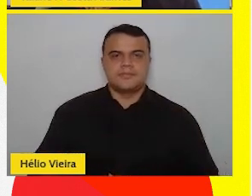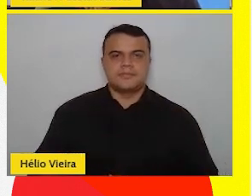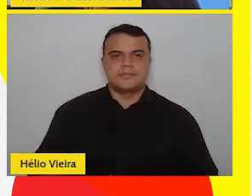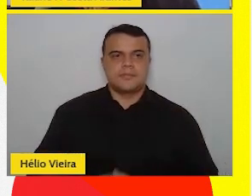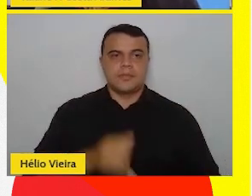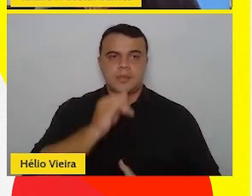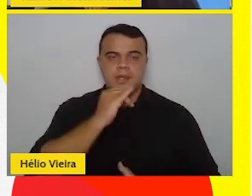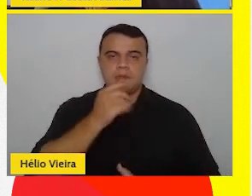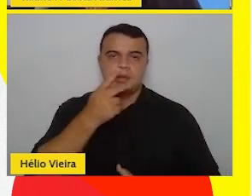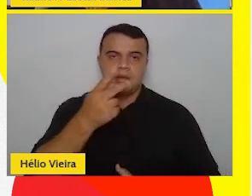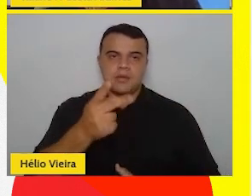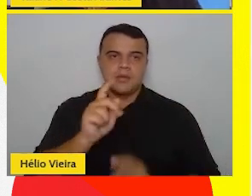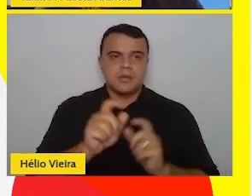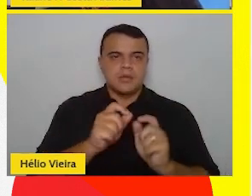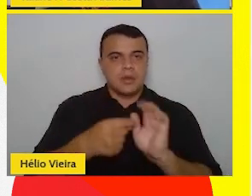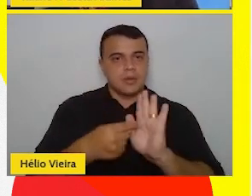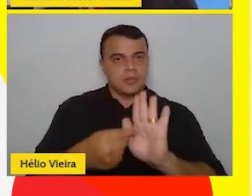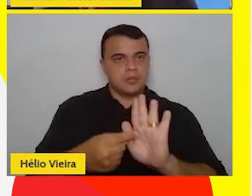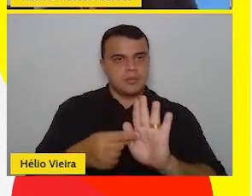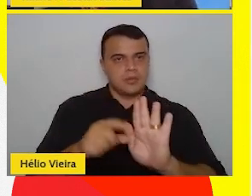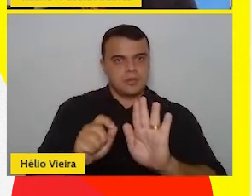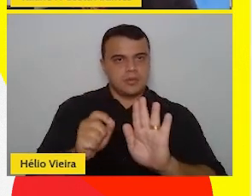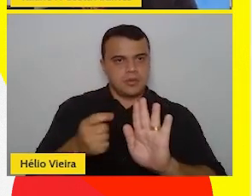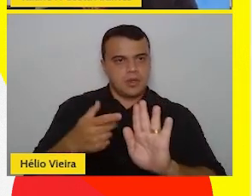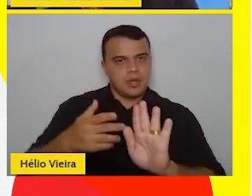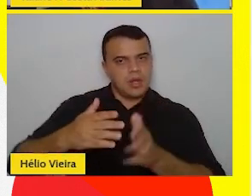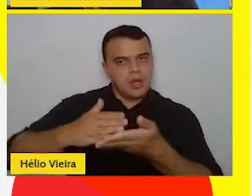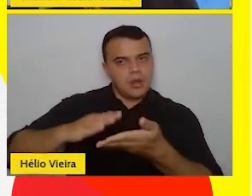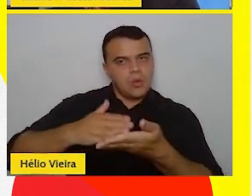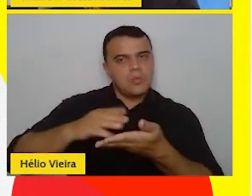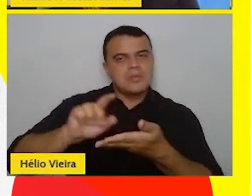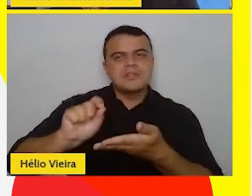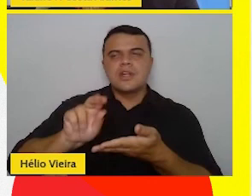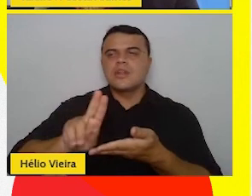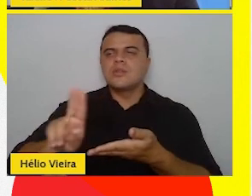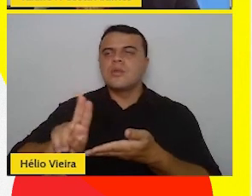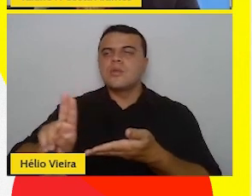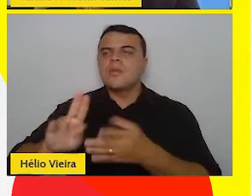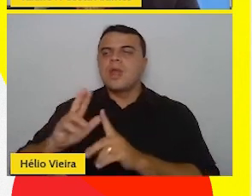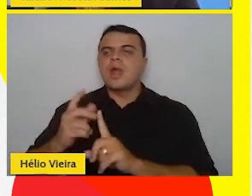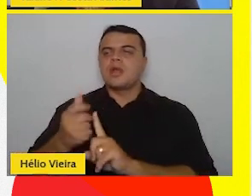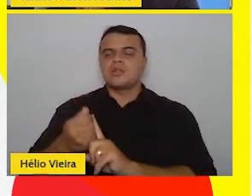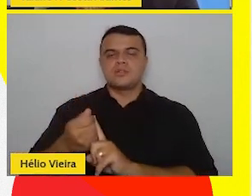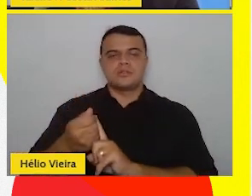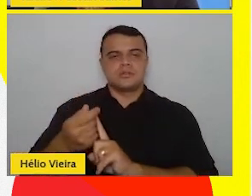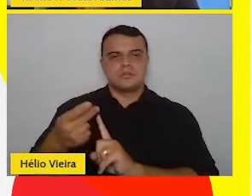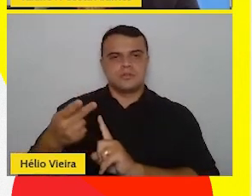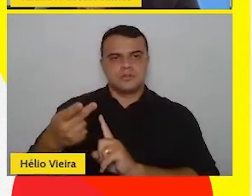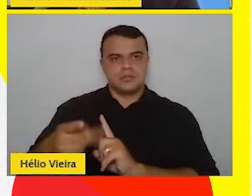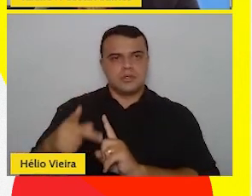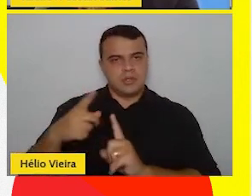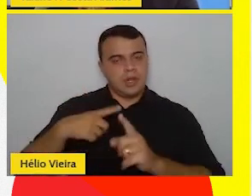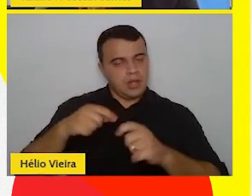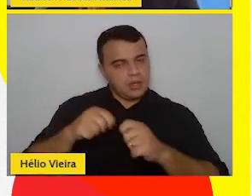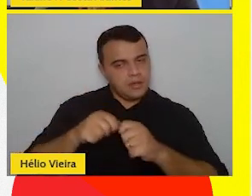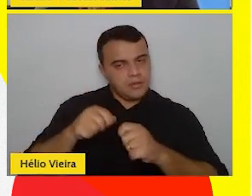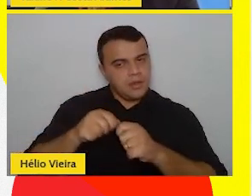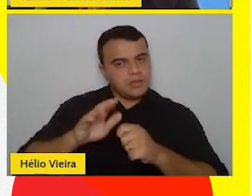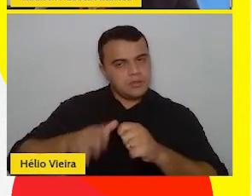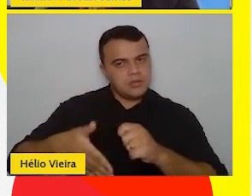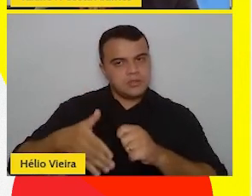Bom, aqui eu vou trago algumas referências de artistas que trabalharam